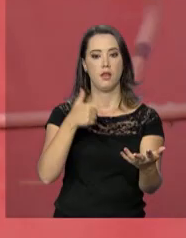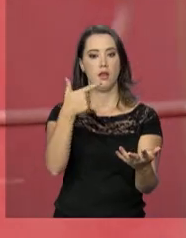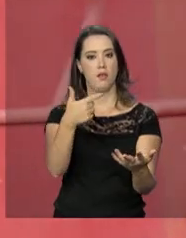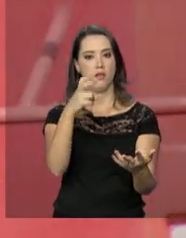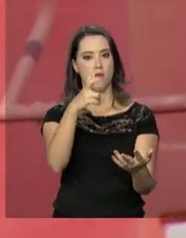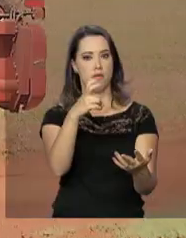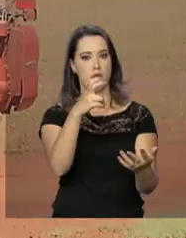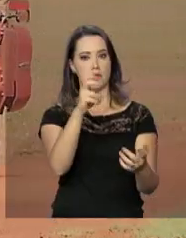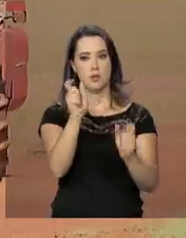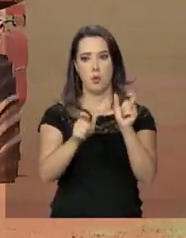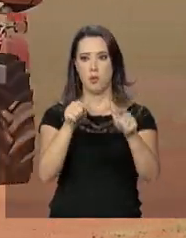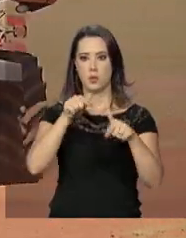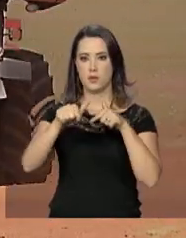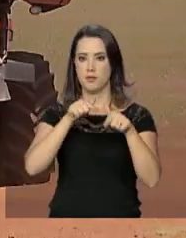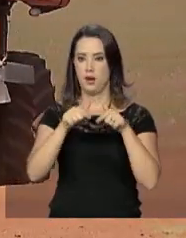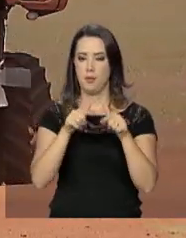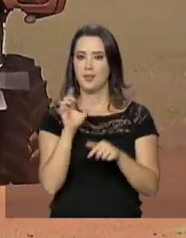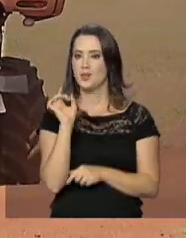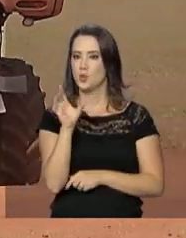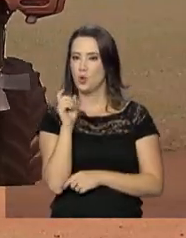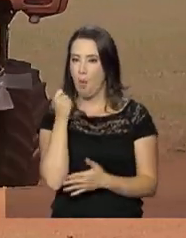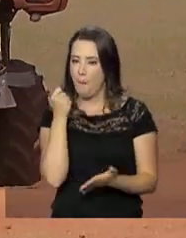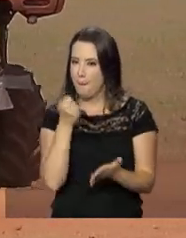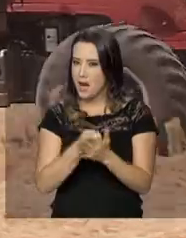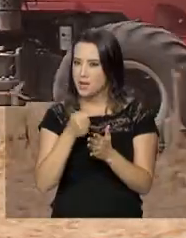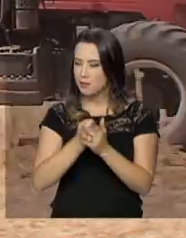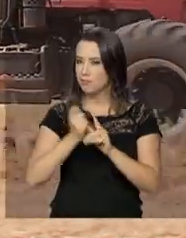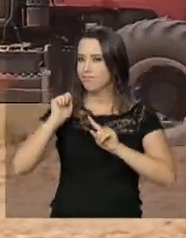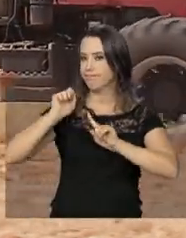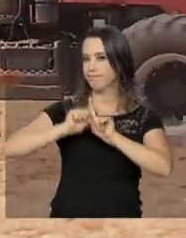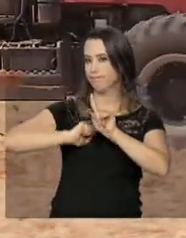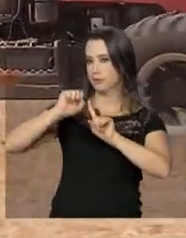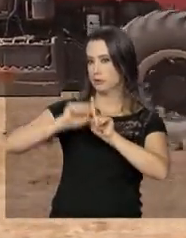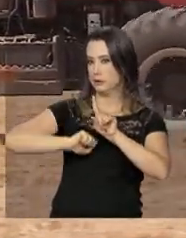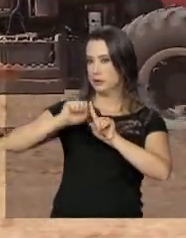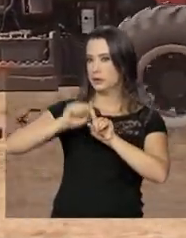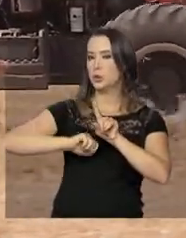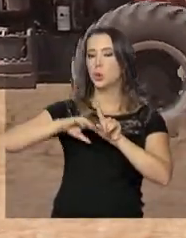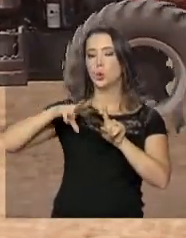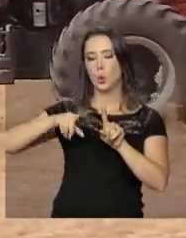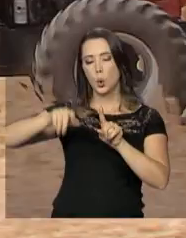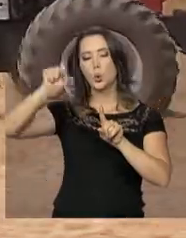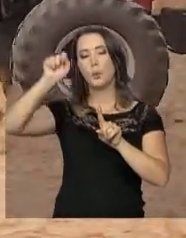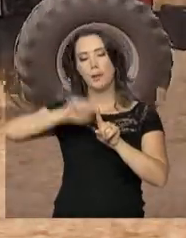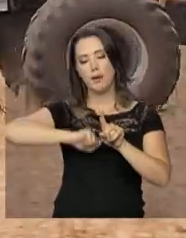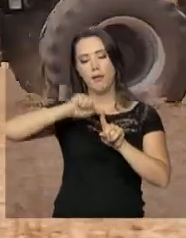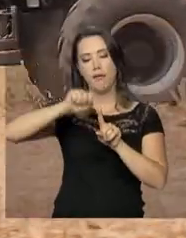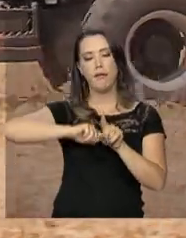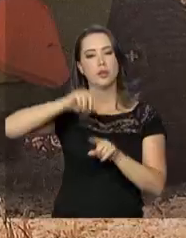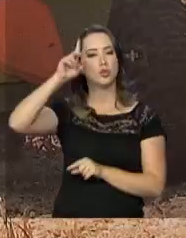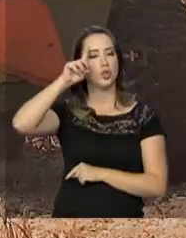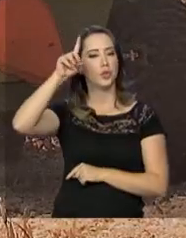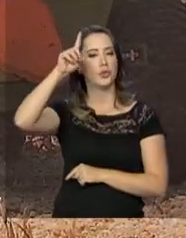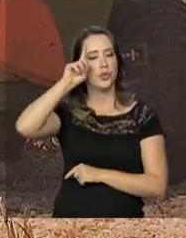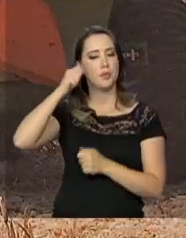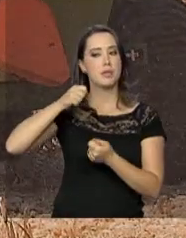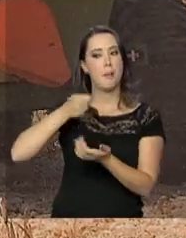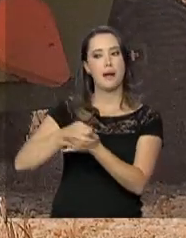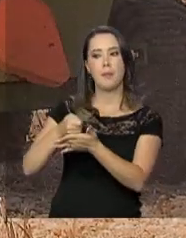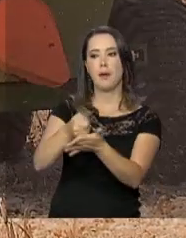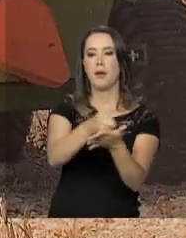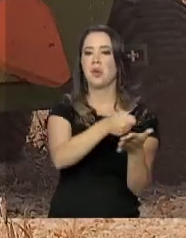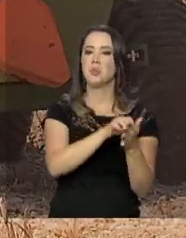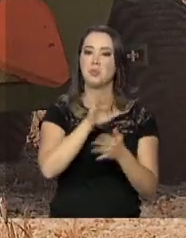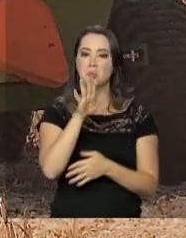25 empregados. E só a despesa de custeio dele, que são aquelas relativas ao dia a dia da produção, gira em torno